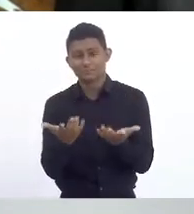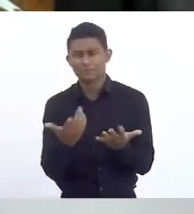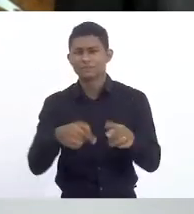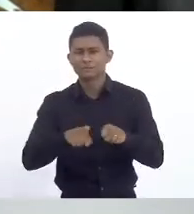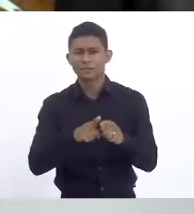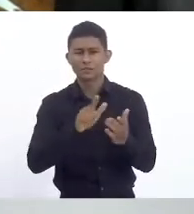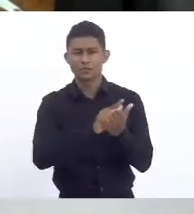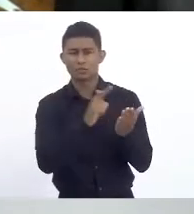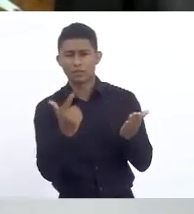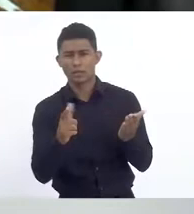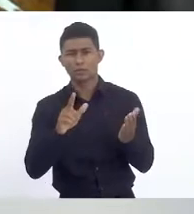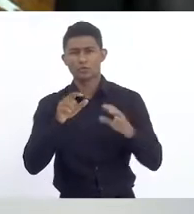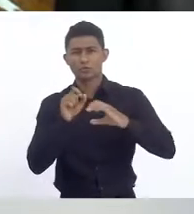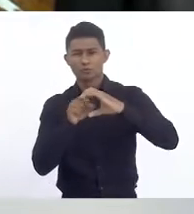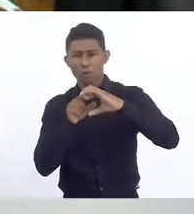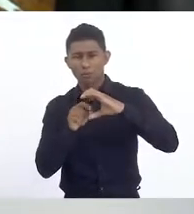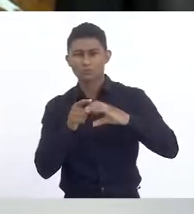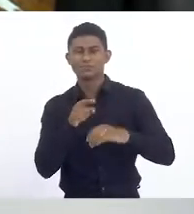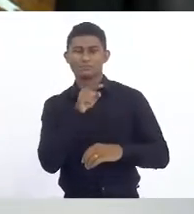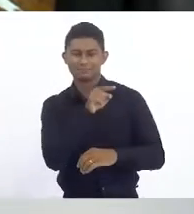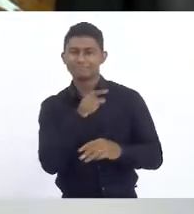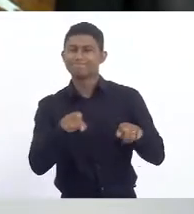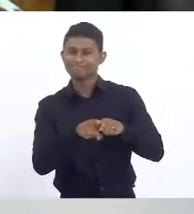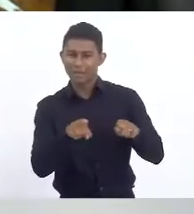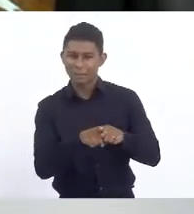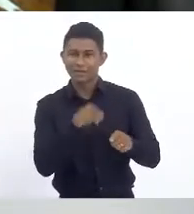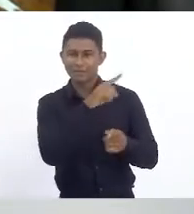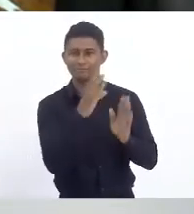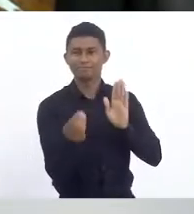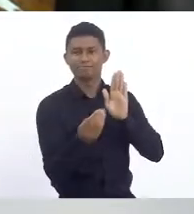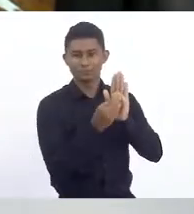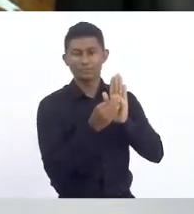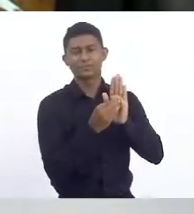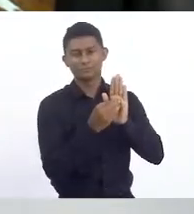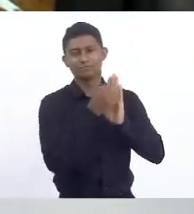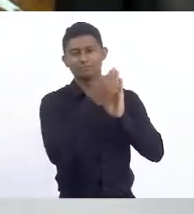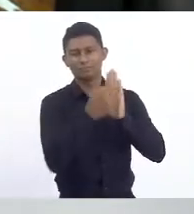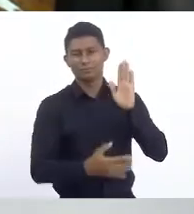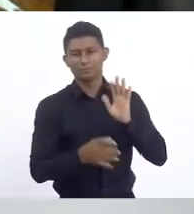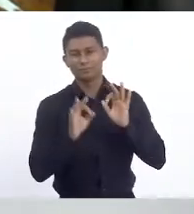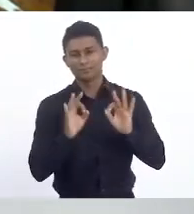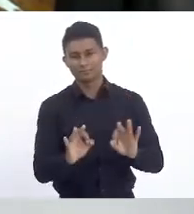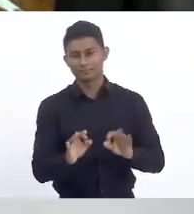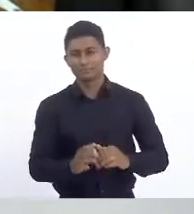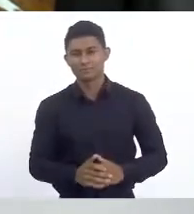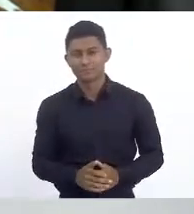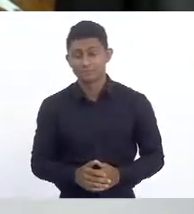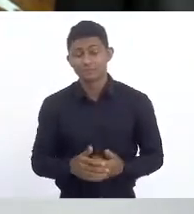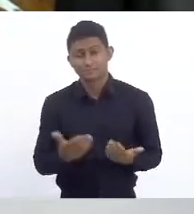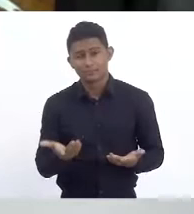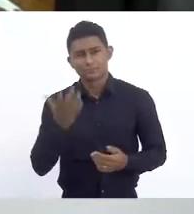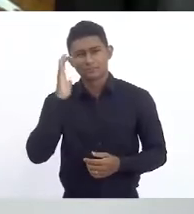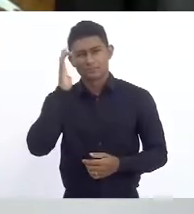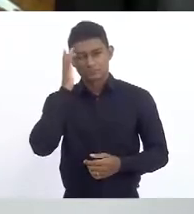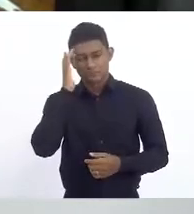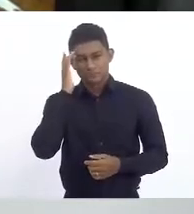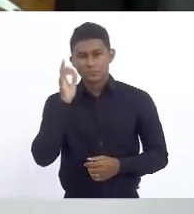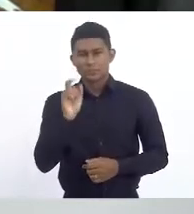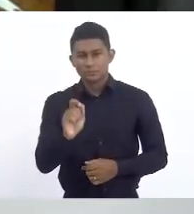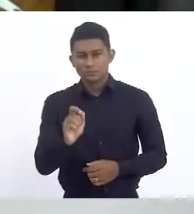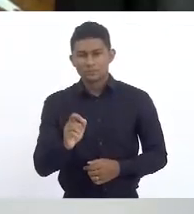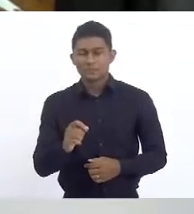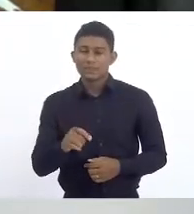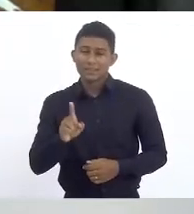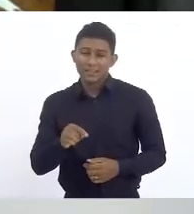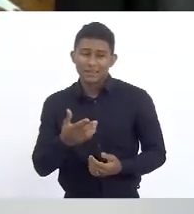um editorial nessa direção, né? Então, eu acho que, com relação, quer dizer, esse